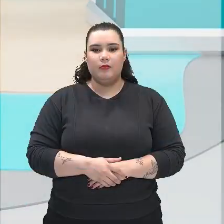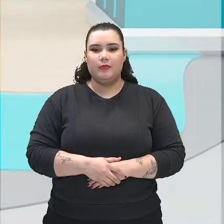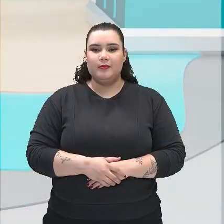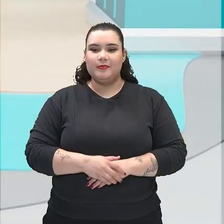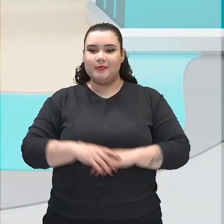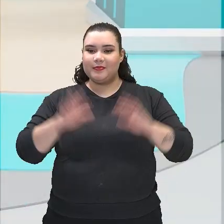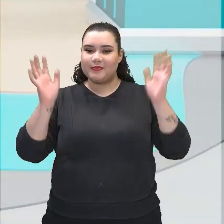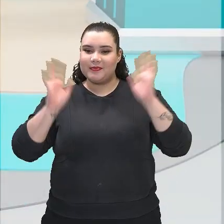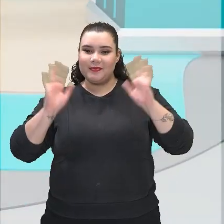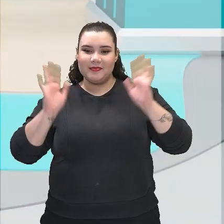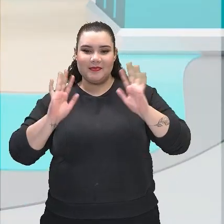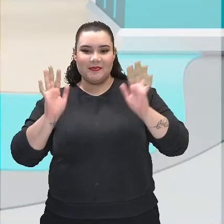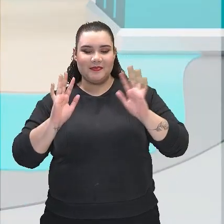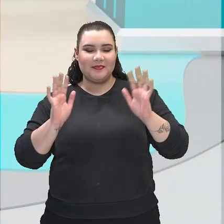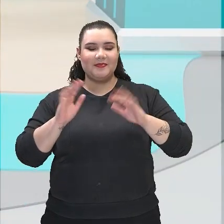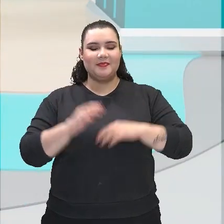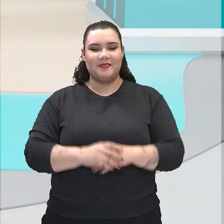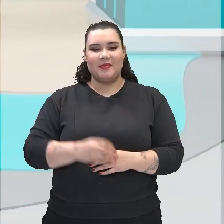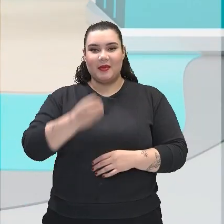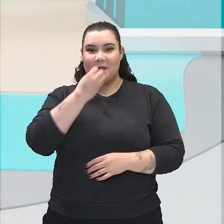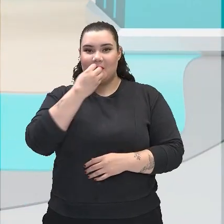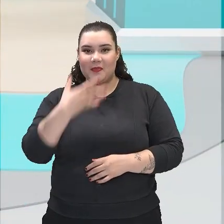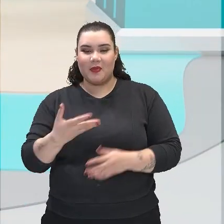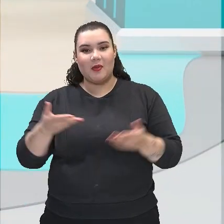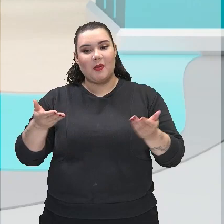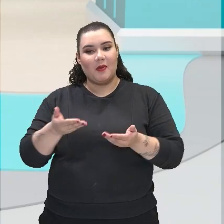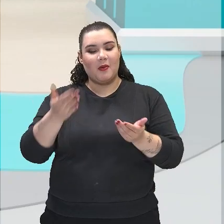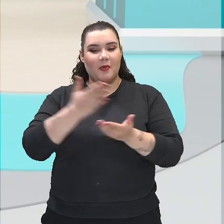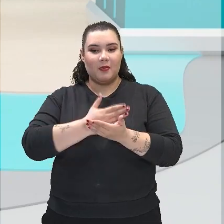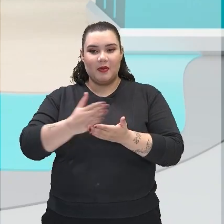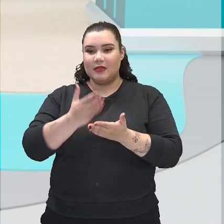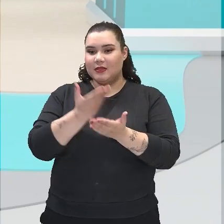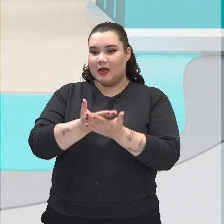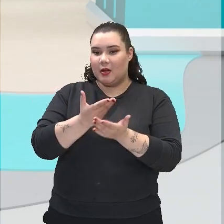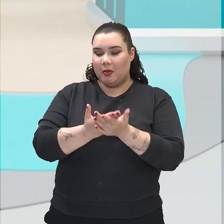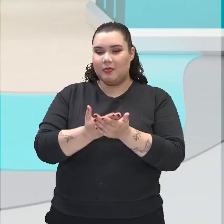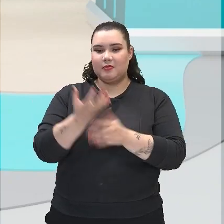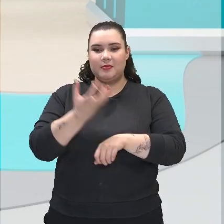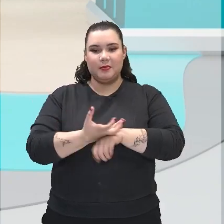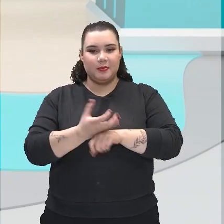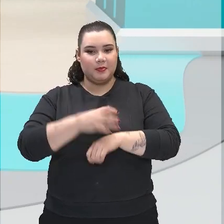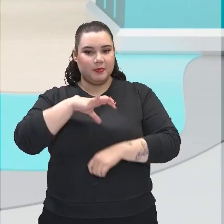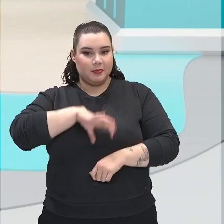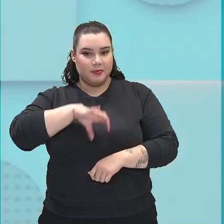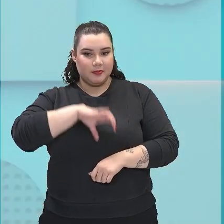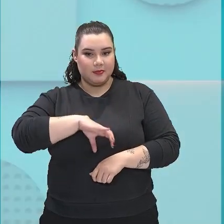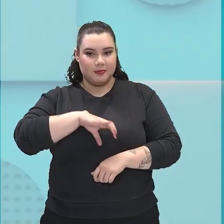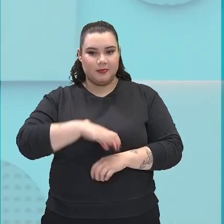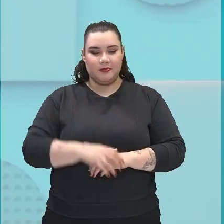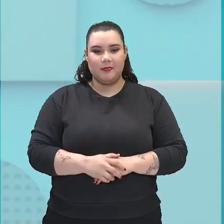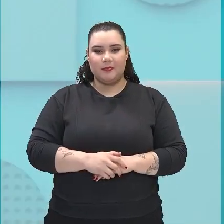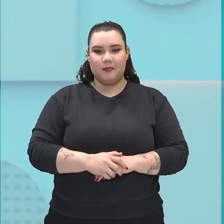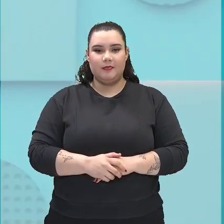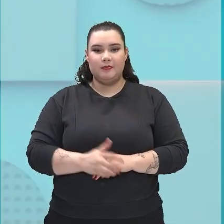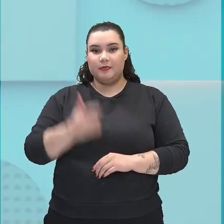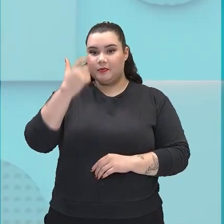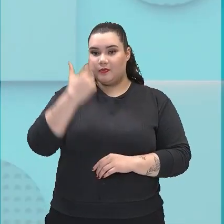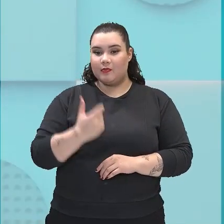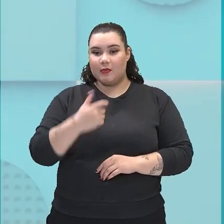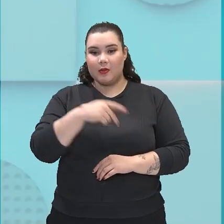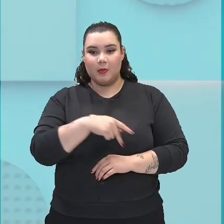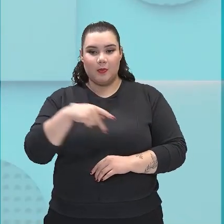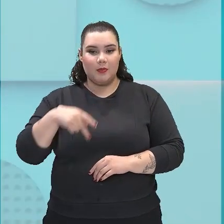Olá, turmas! Que bom encontrar vocês para mais uma aula de língua portuguesa. Eu sou o